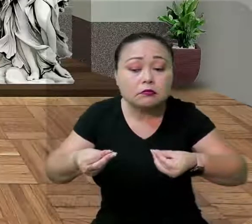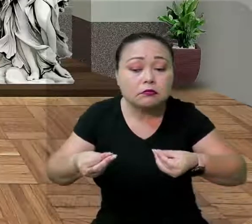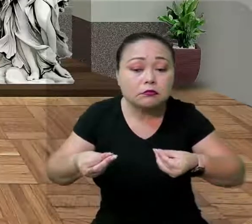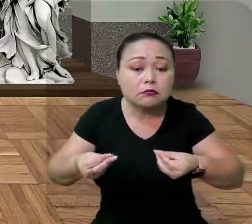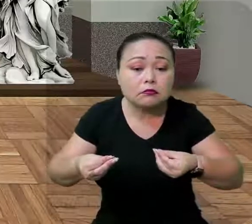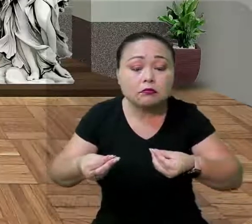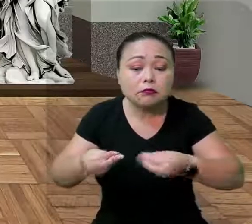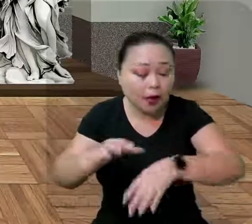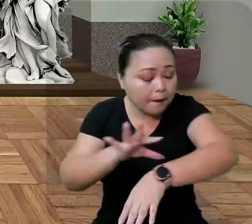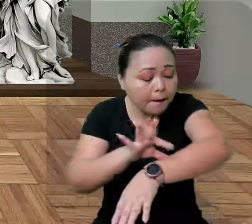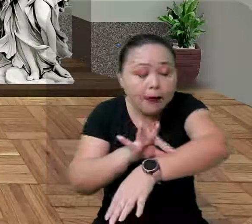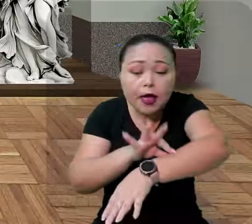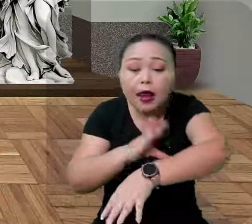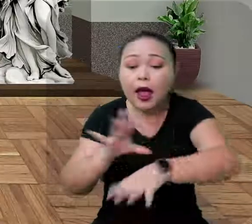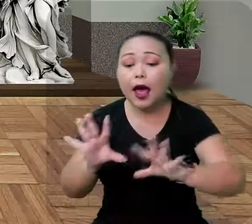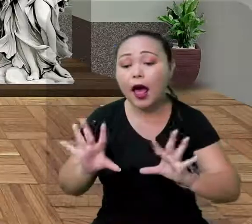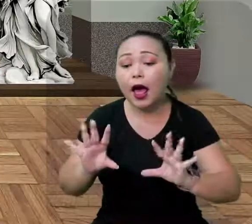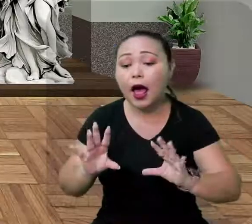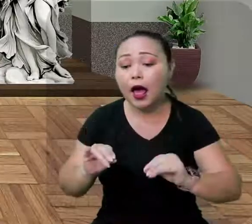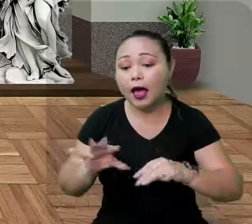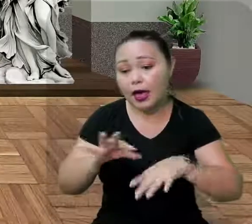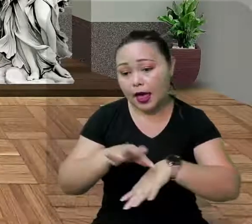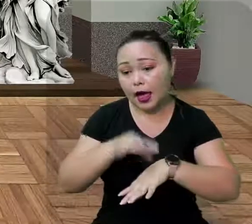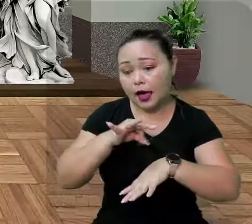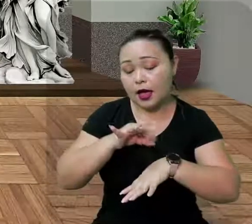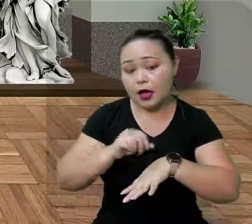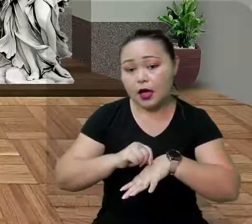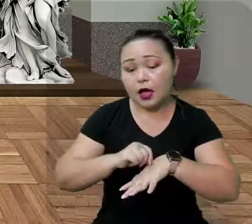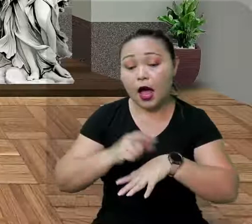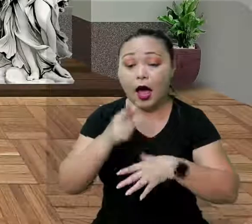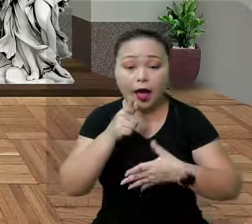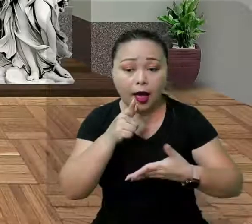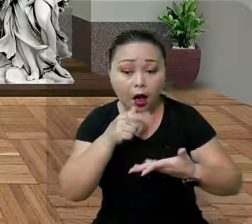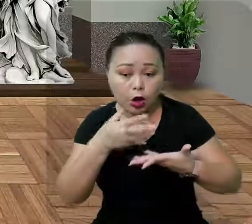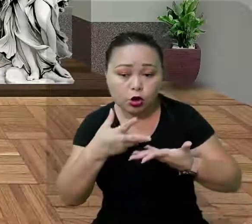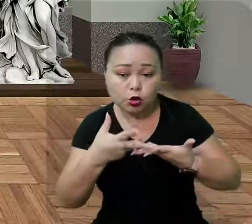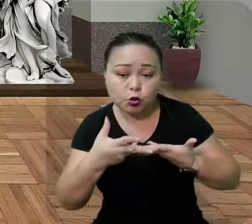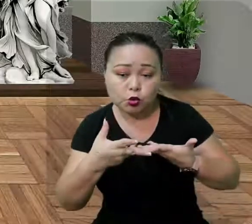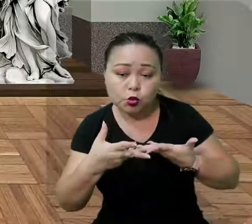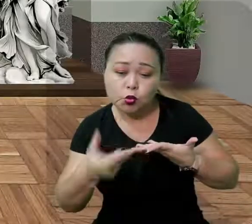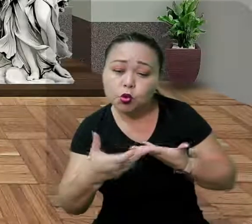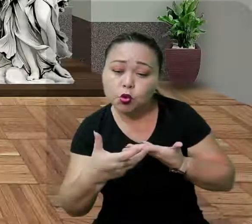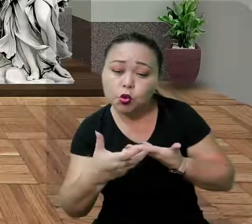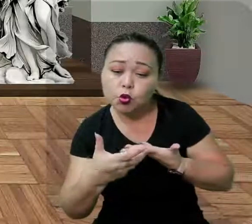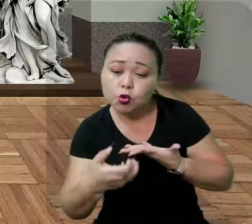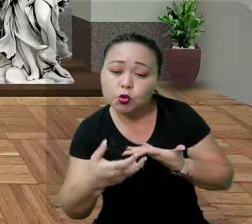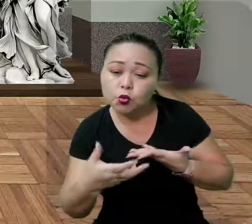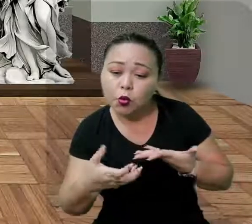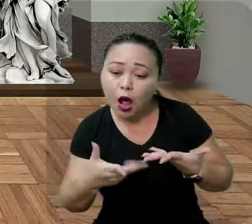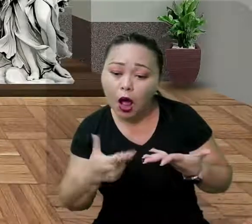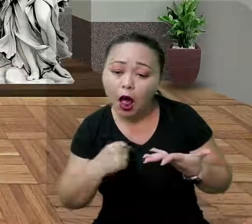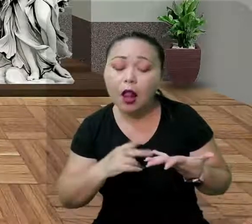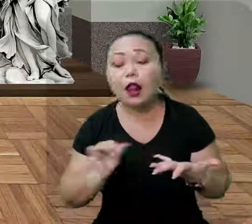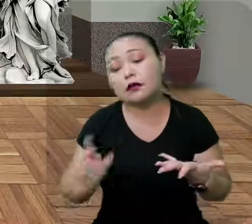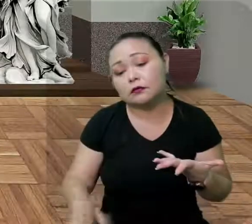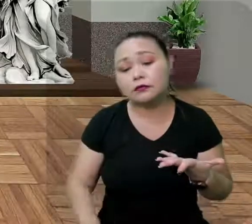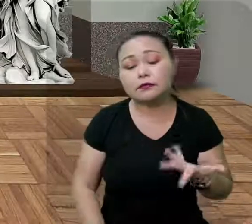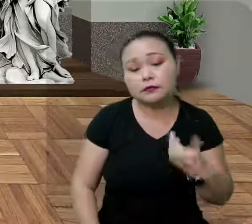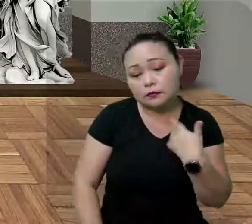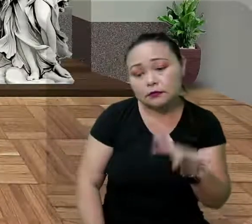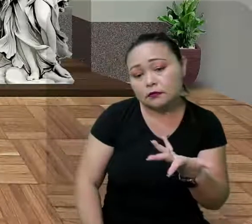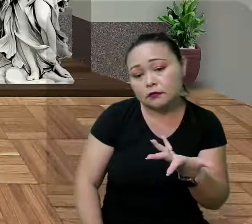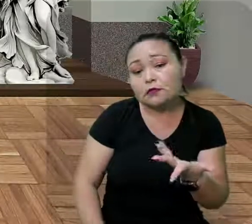a pele EA carne mas todo o a água que existe no corpo vai ser vai ser